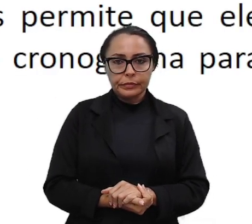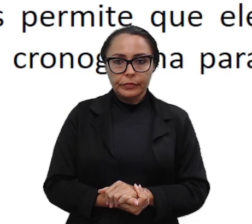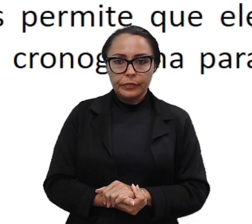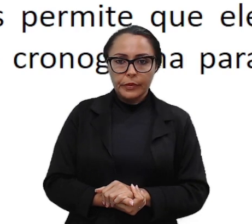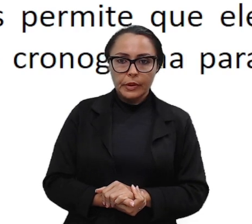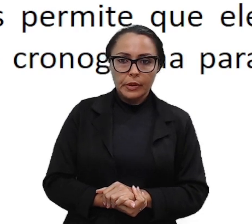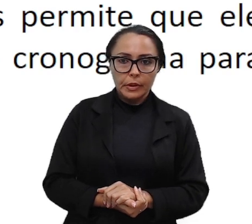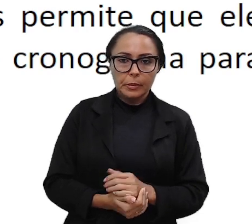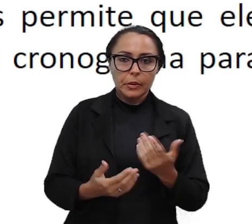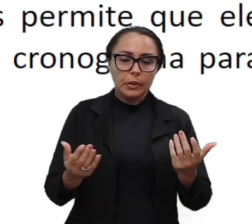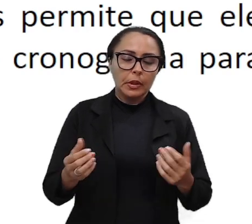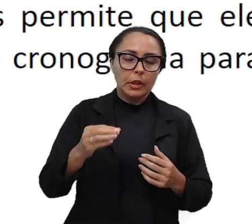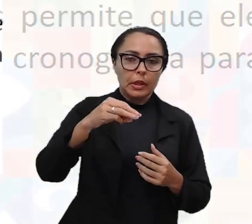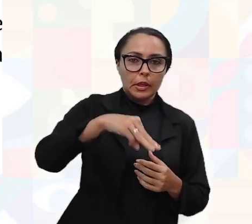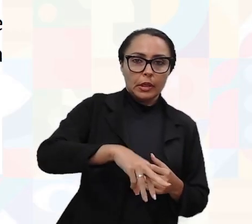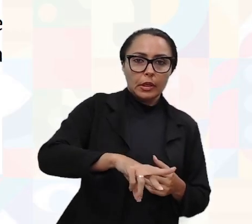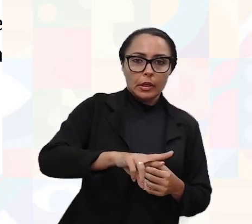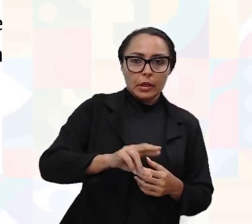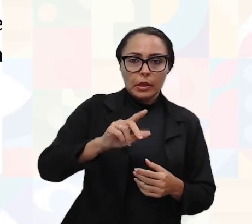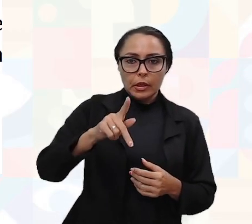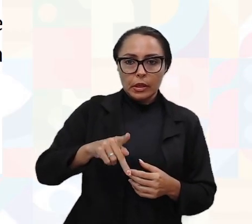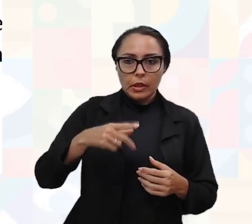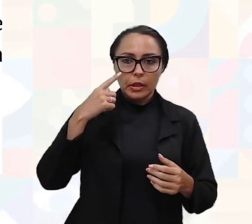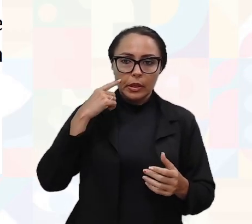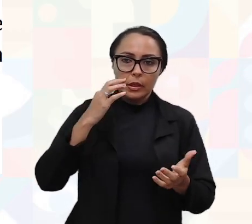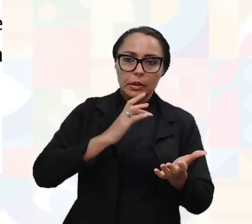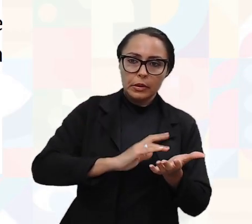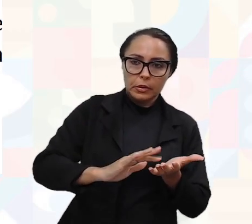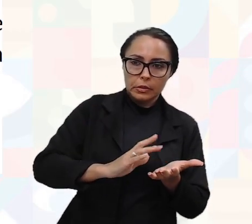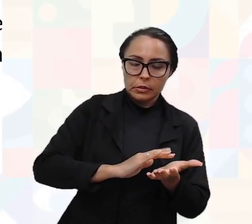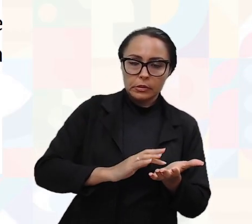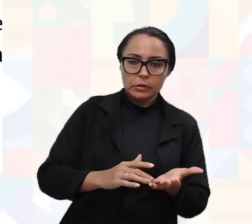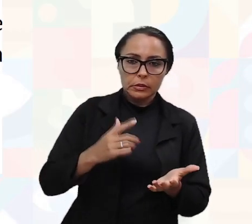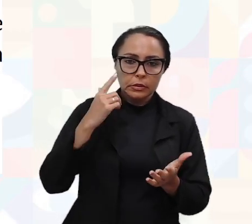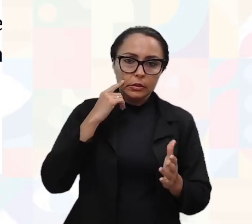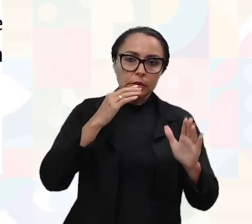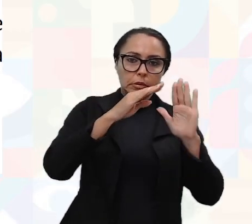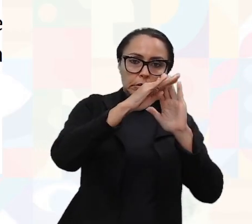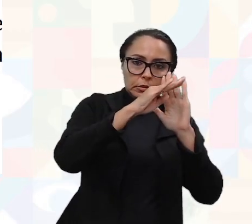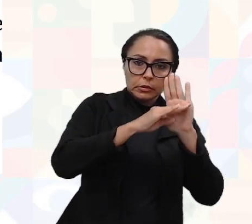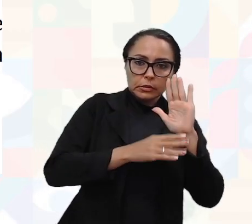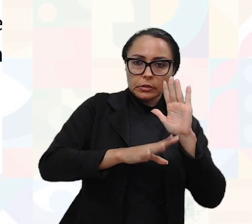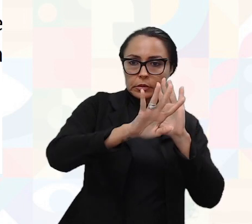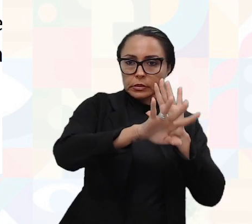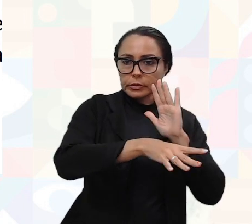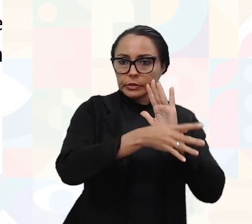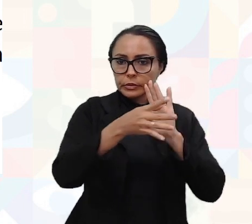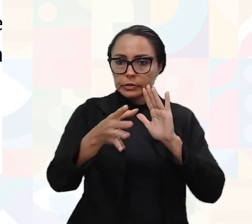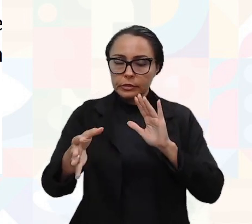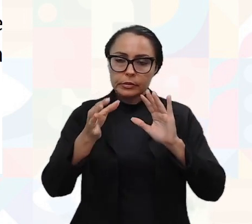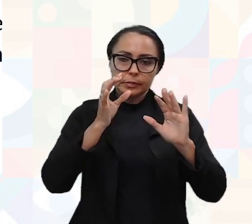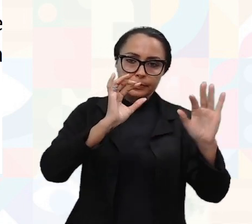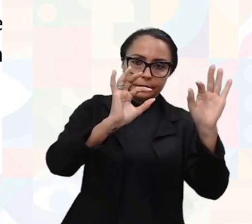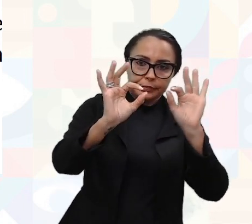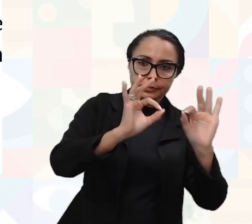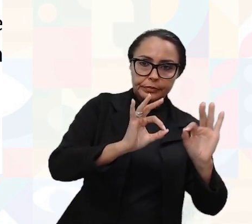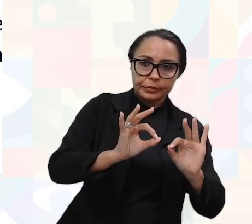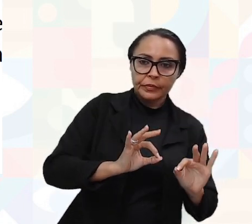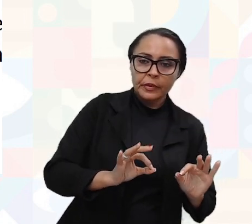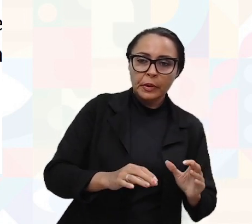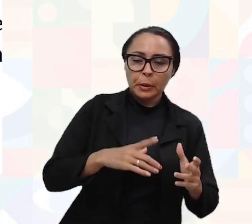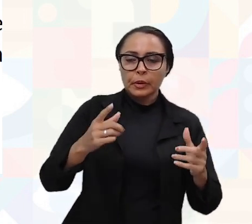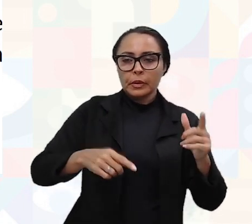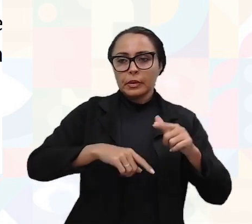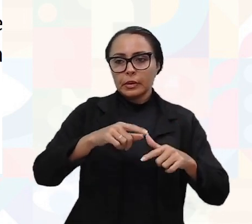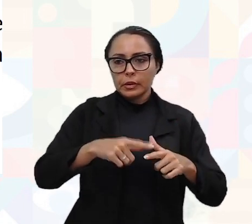que o MRP possa calcular o volume necessário e o cronograma para as montagens, submontagens e